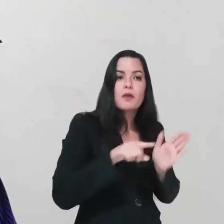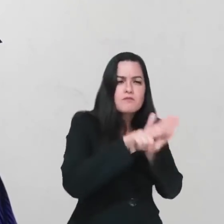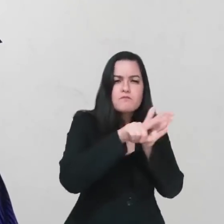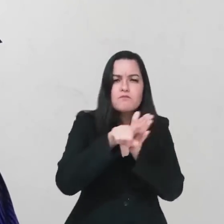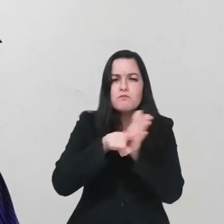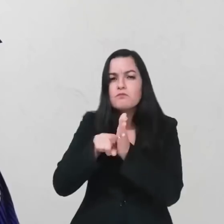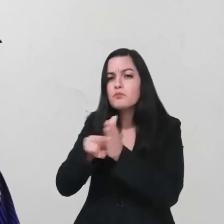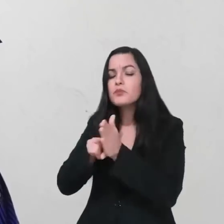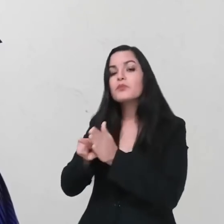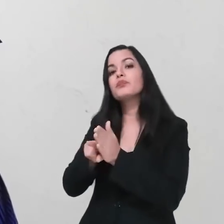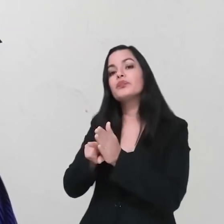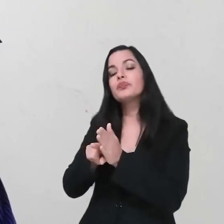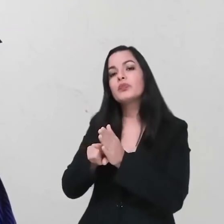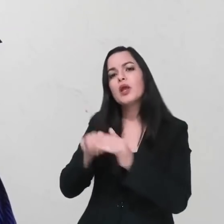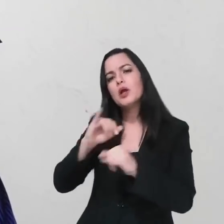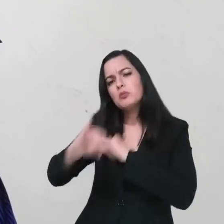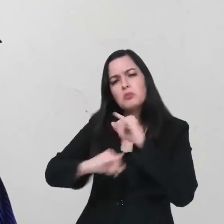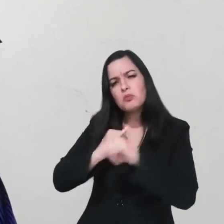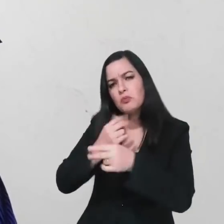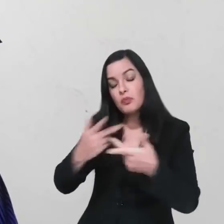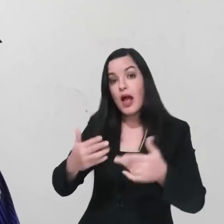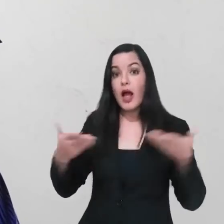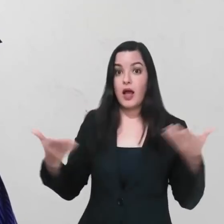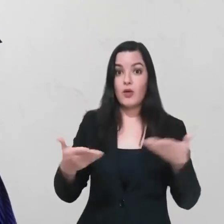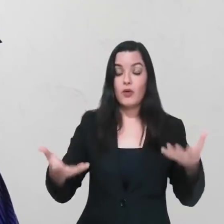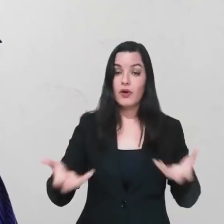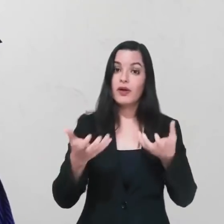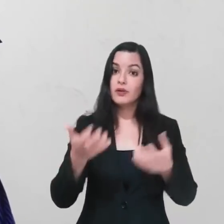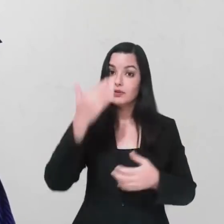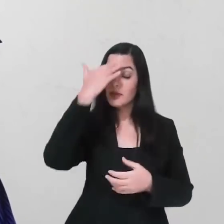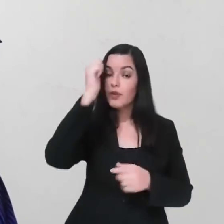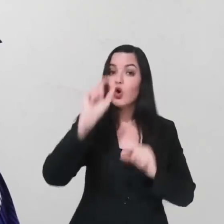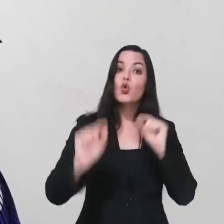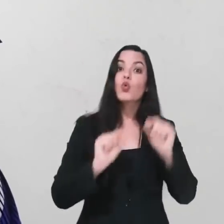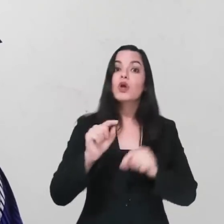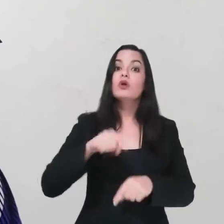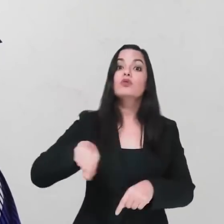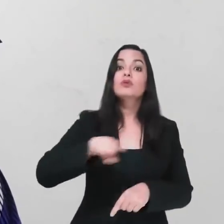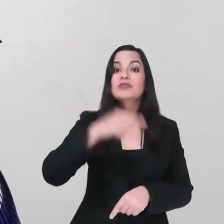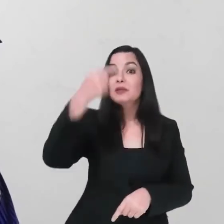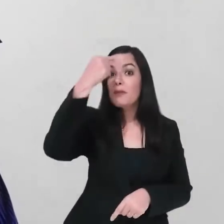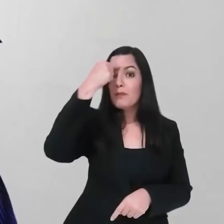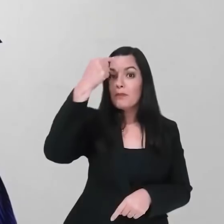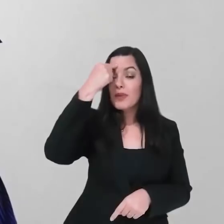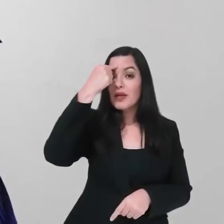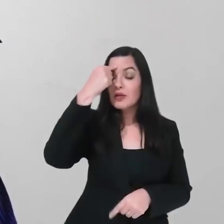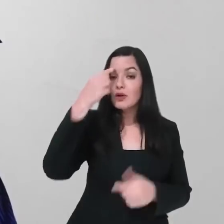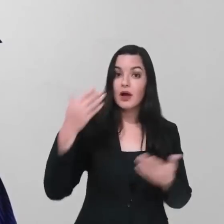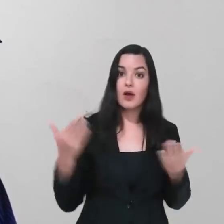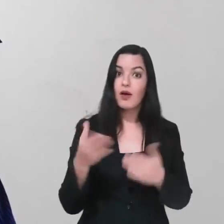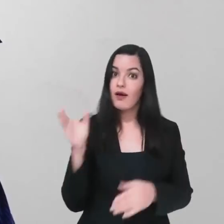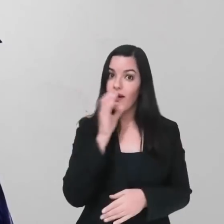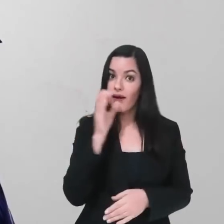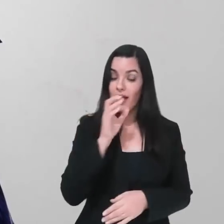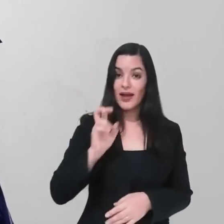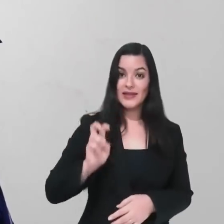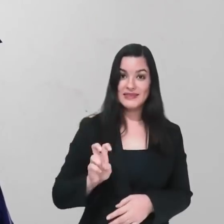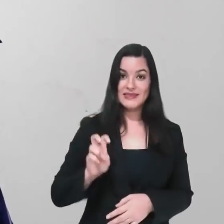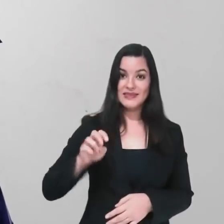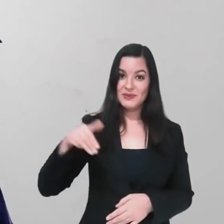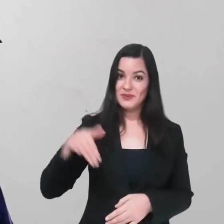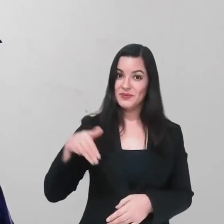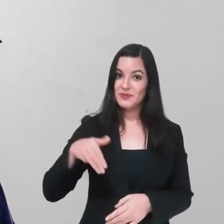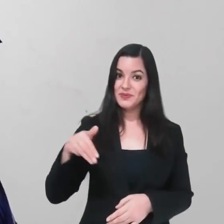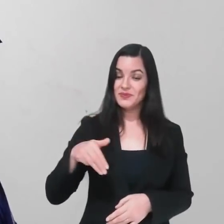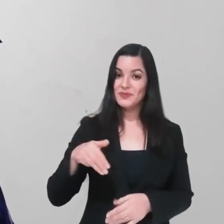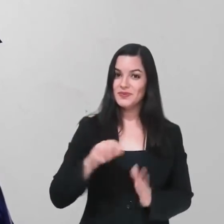o que vocês pensam a respeito. Vocês terão 5 minutinhos para fazer esse registro e eu estou